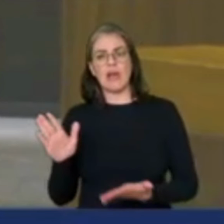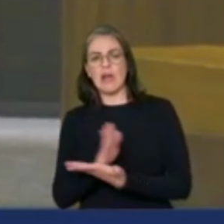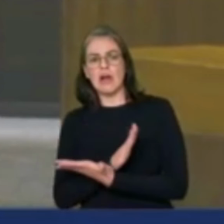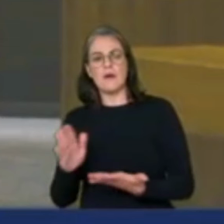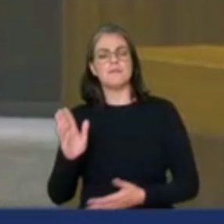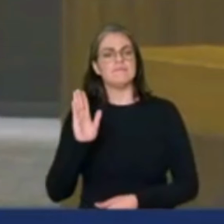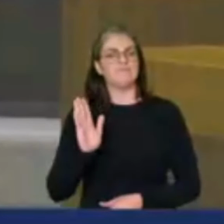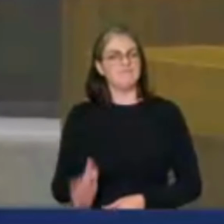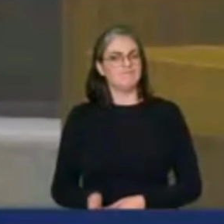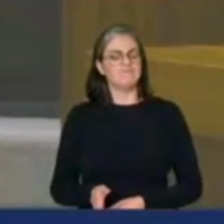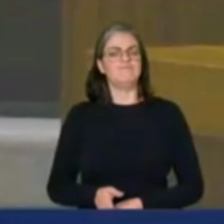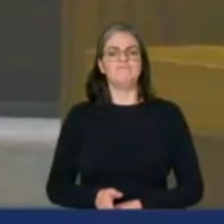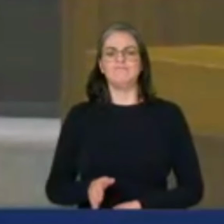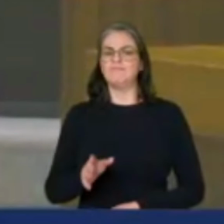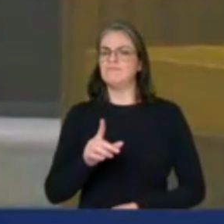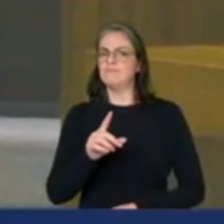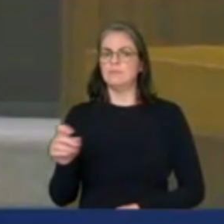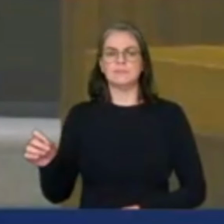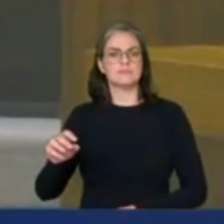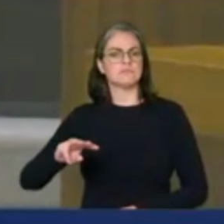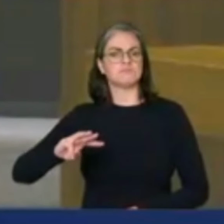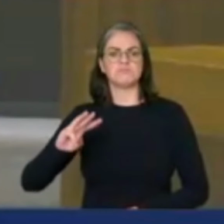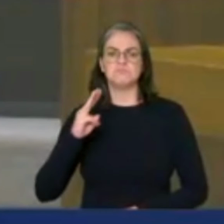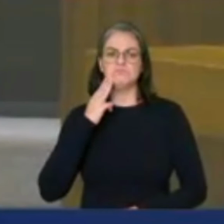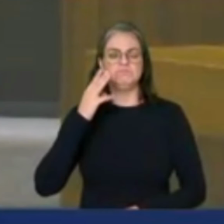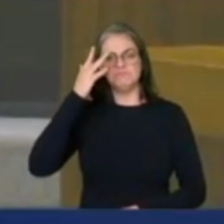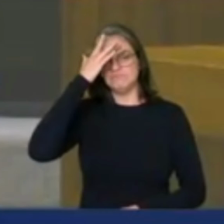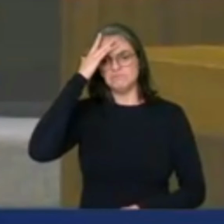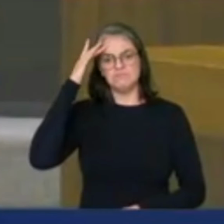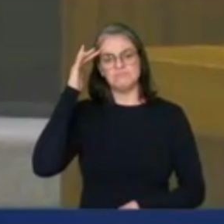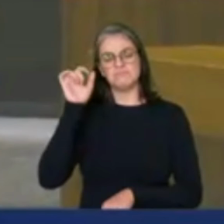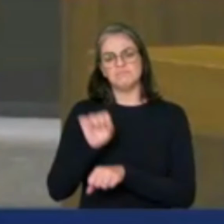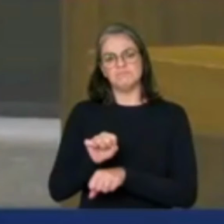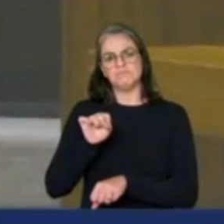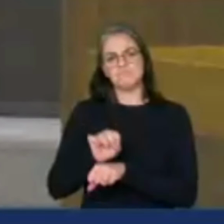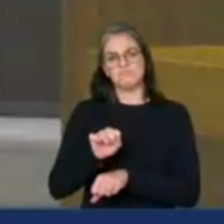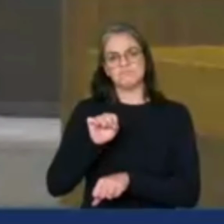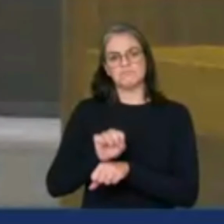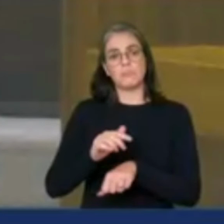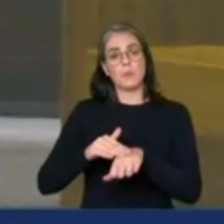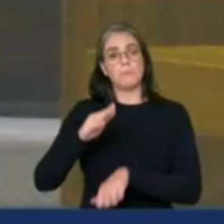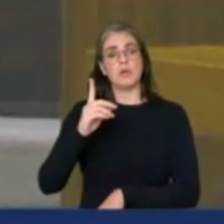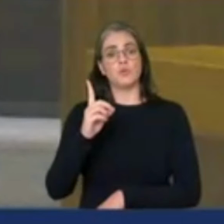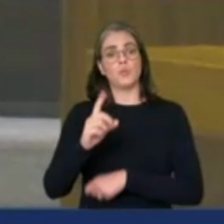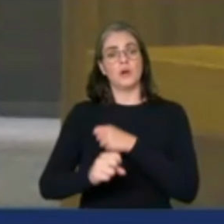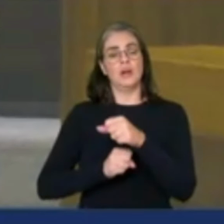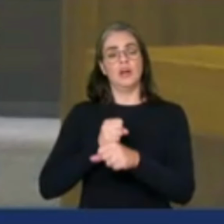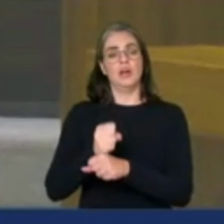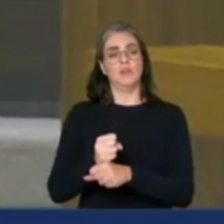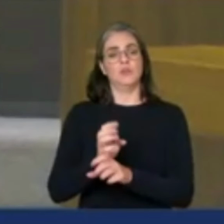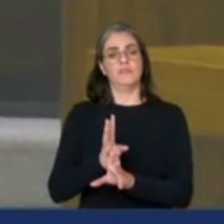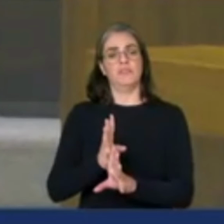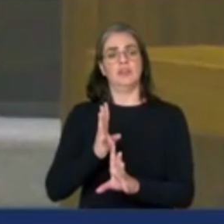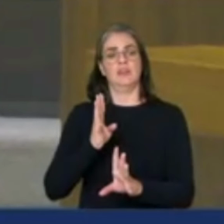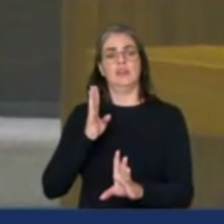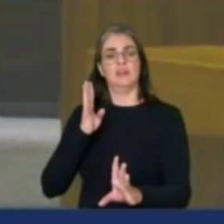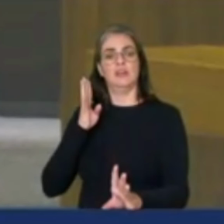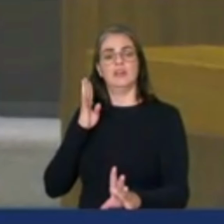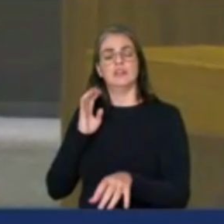centenas e milhares de pessoas esperam há mais de um ano na fila, à espera